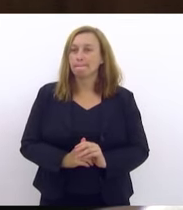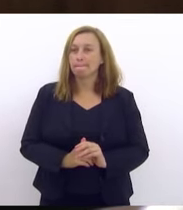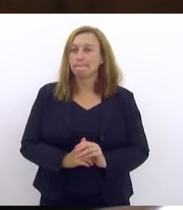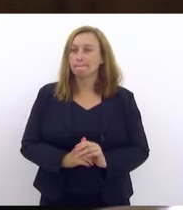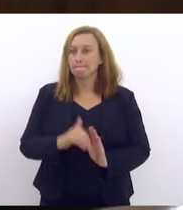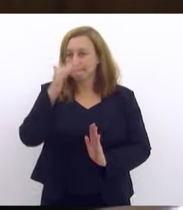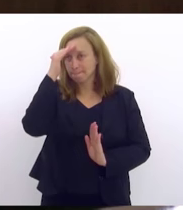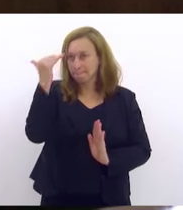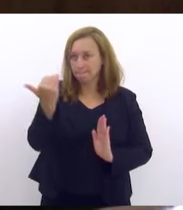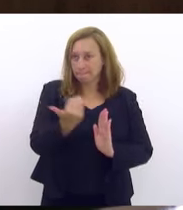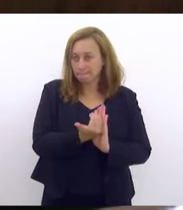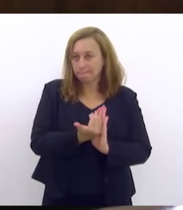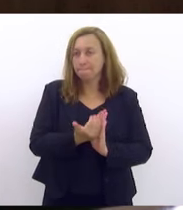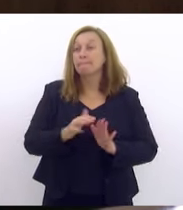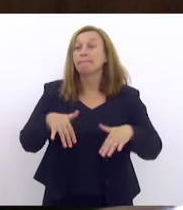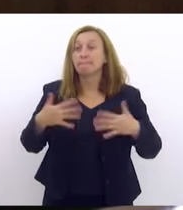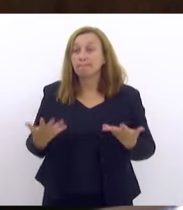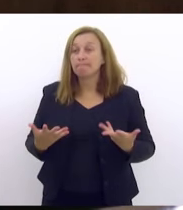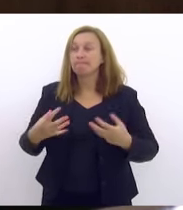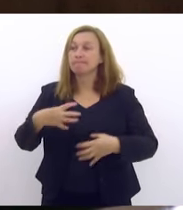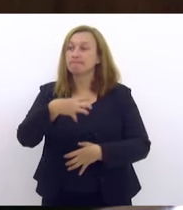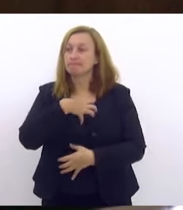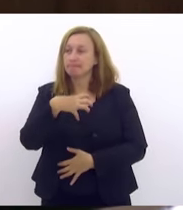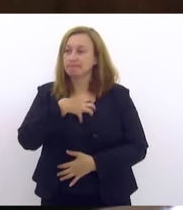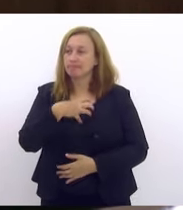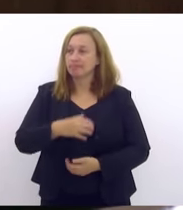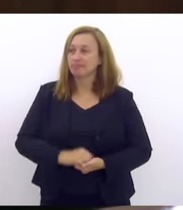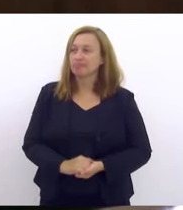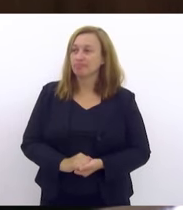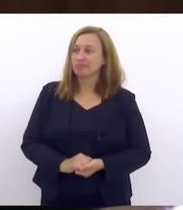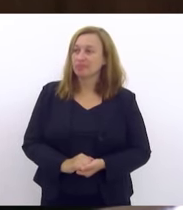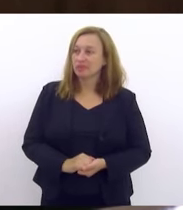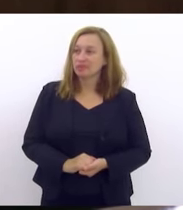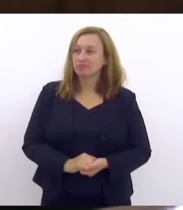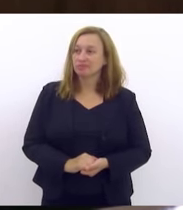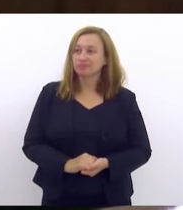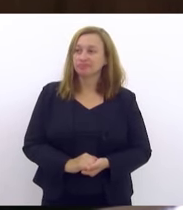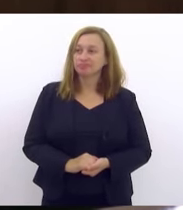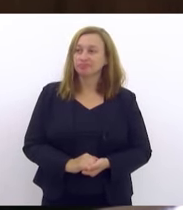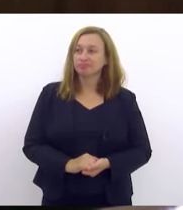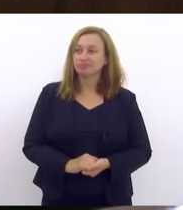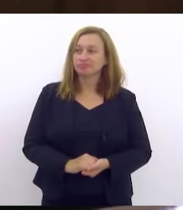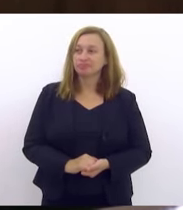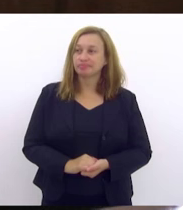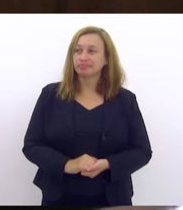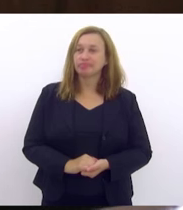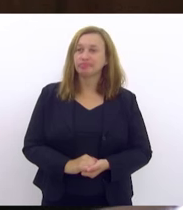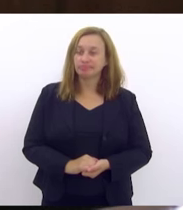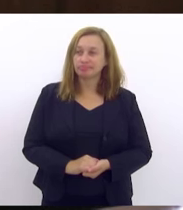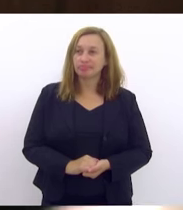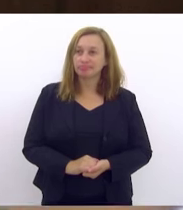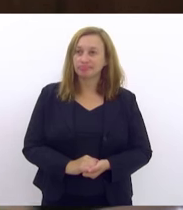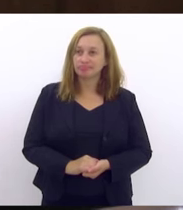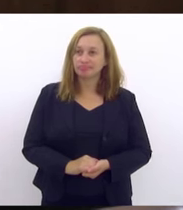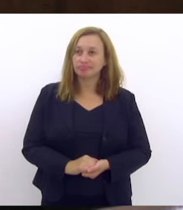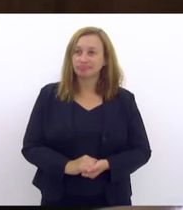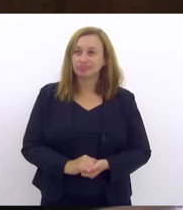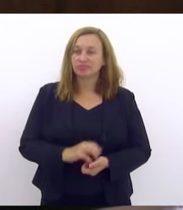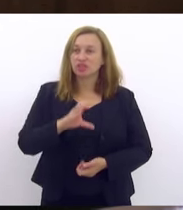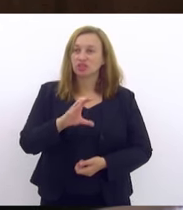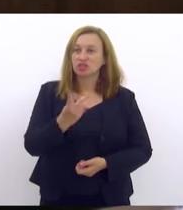ritual. Então, nesse sentido, eu estou, como disse que ia fazer com o deputado Chico